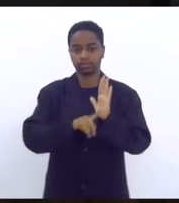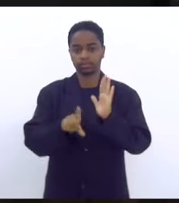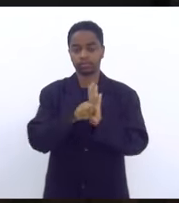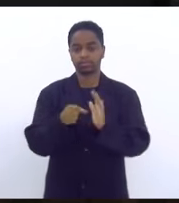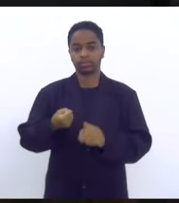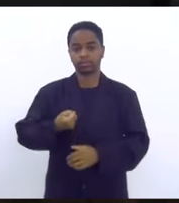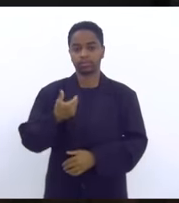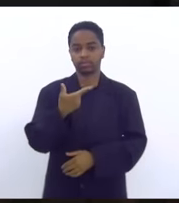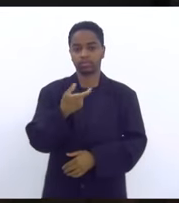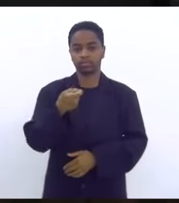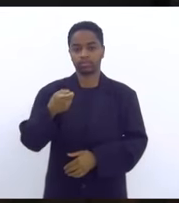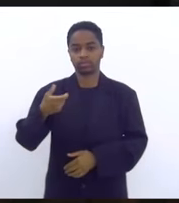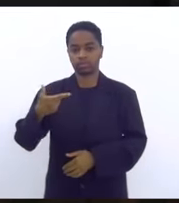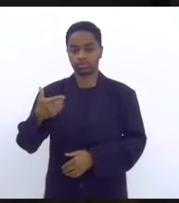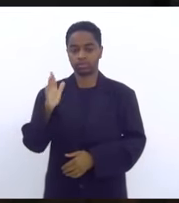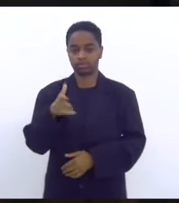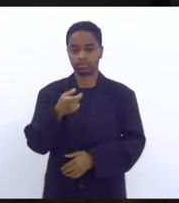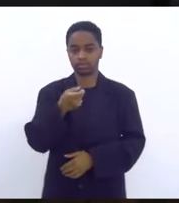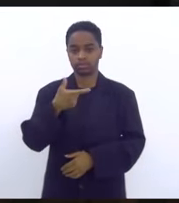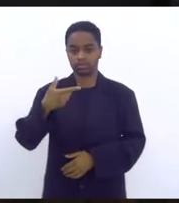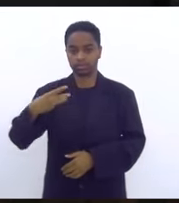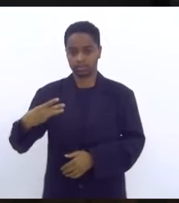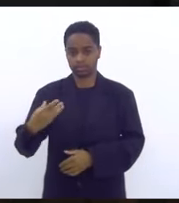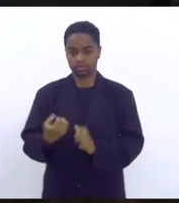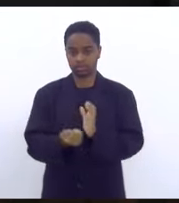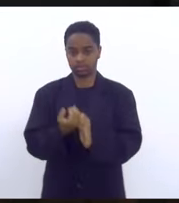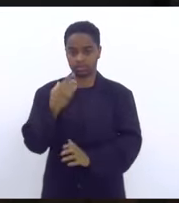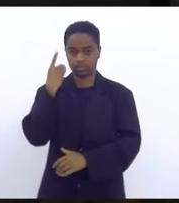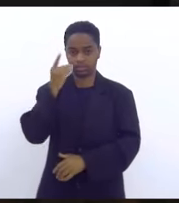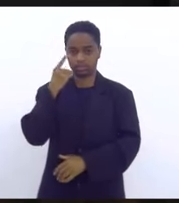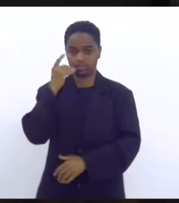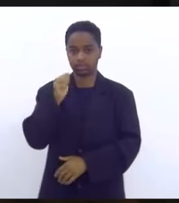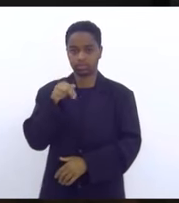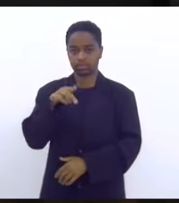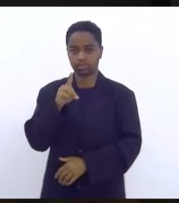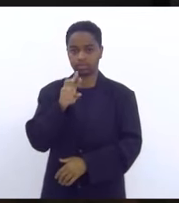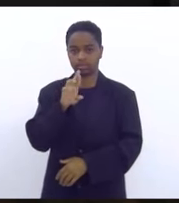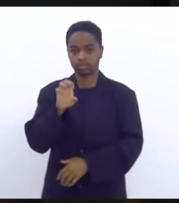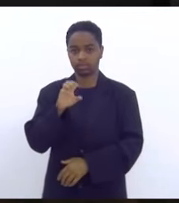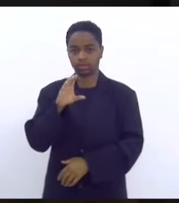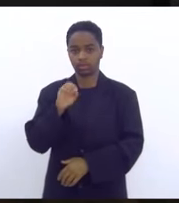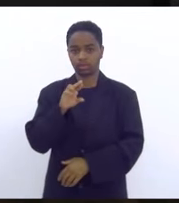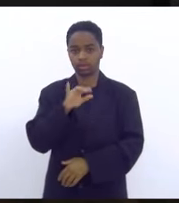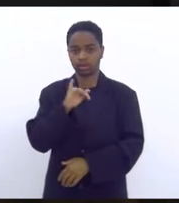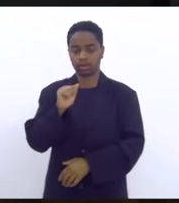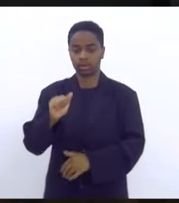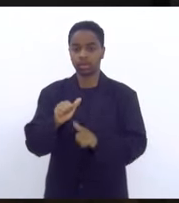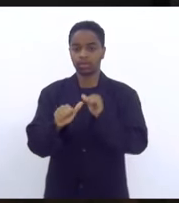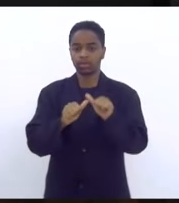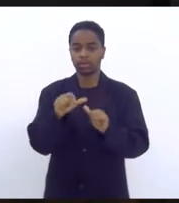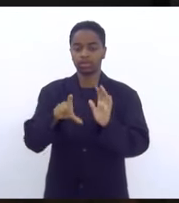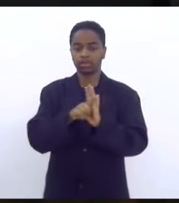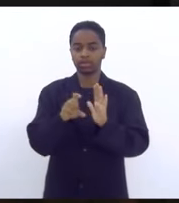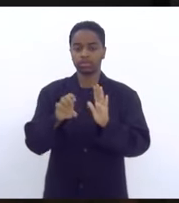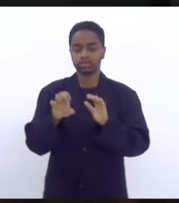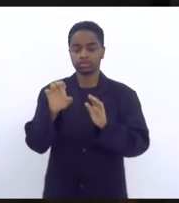número 2002/2023... de autoria do deputado André Corrêa, que modifica a lei estadual de